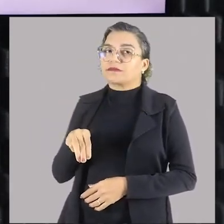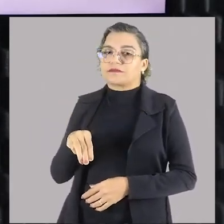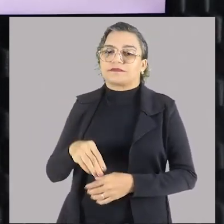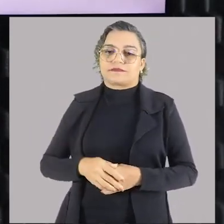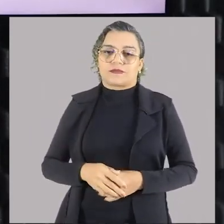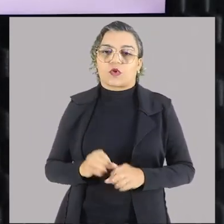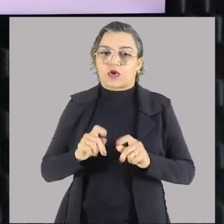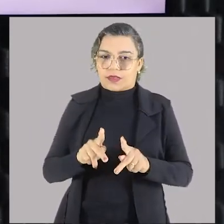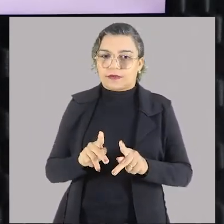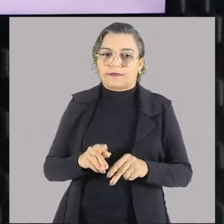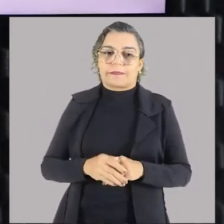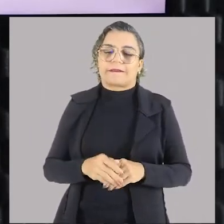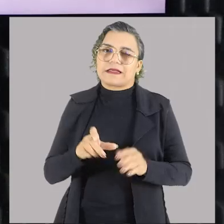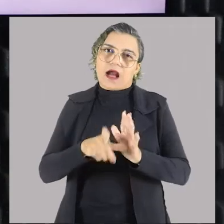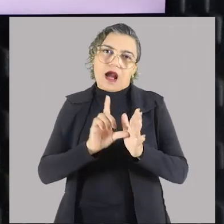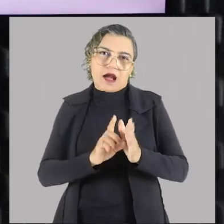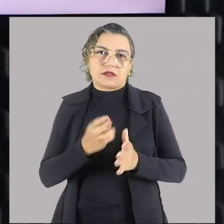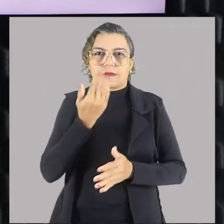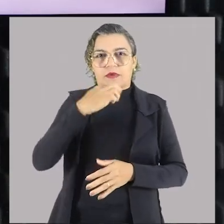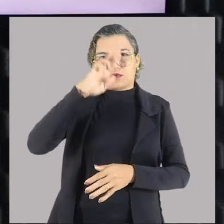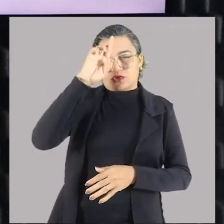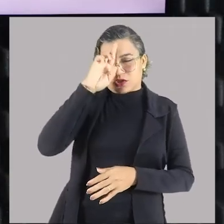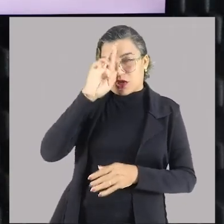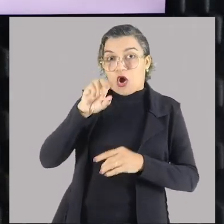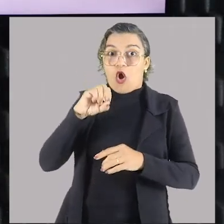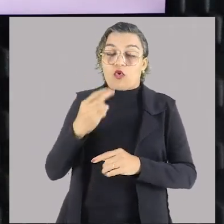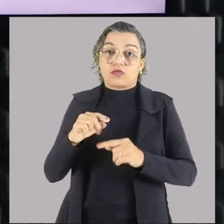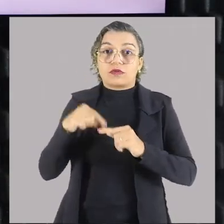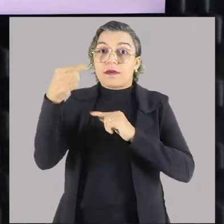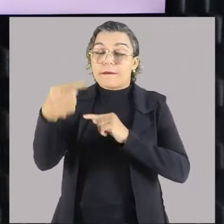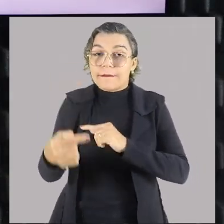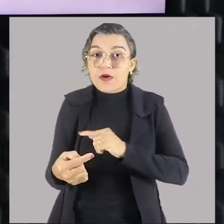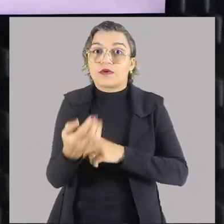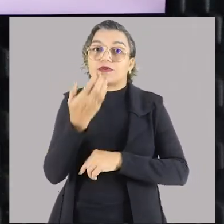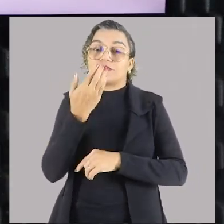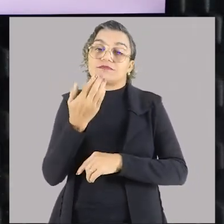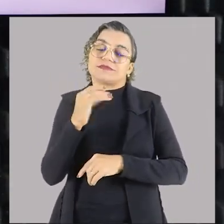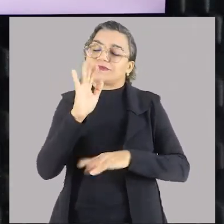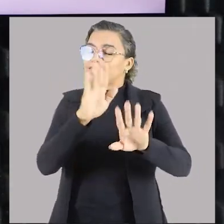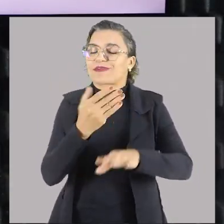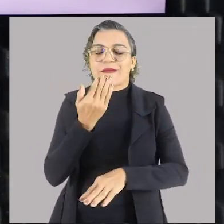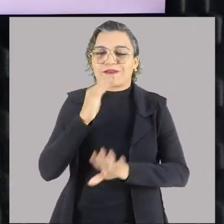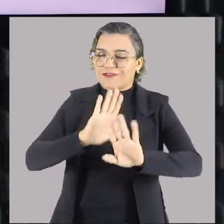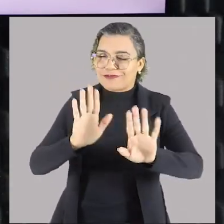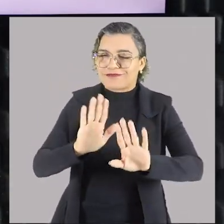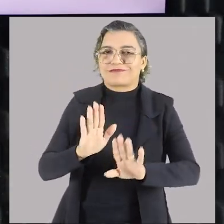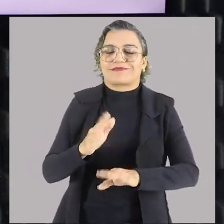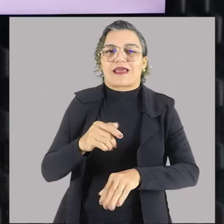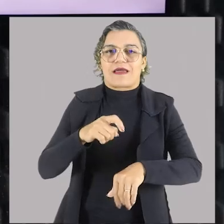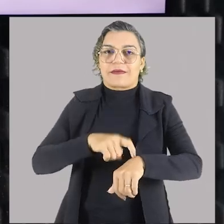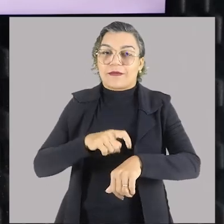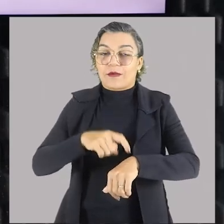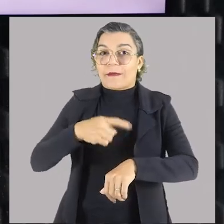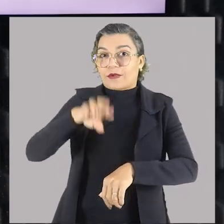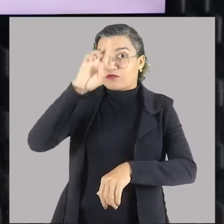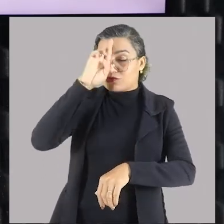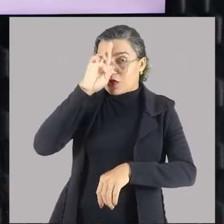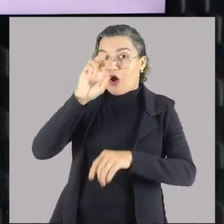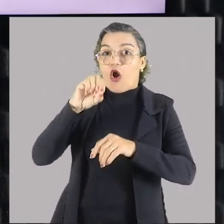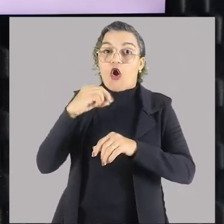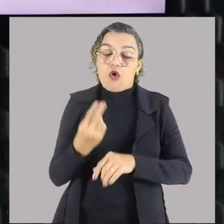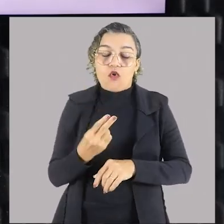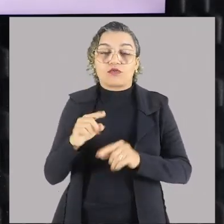post-meridian, antes do meio-dia, pós-meio-dia, para fazer uma simplificação, beleza? E aqui nós temos algum desses cumprimentos.